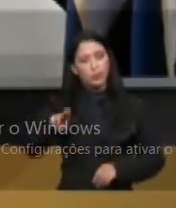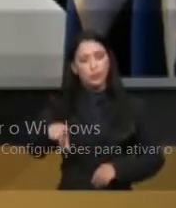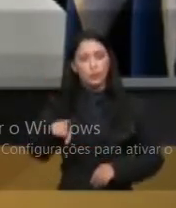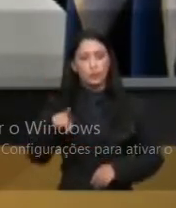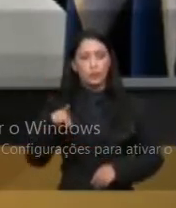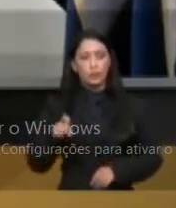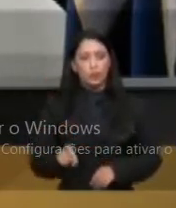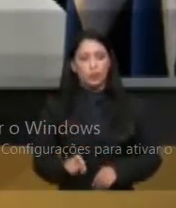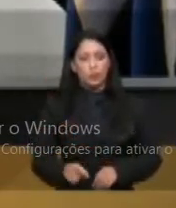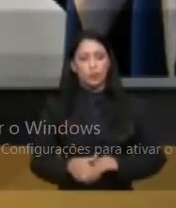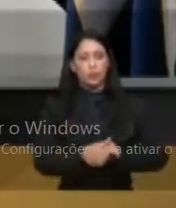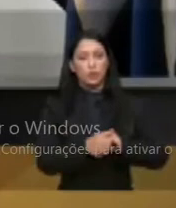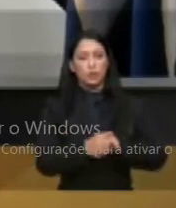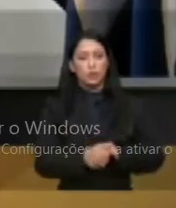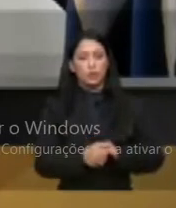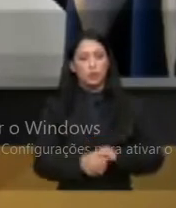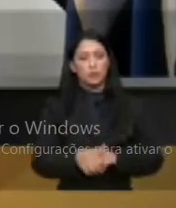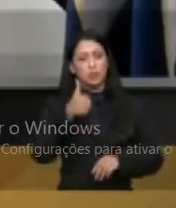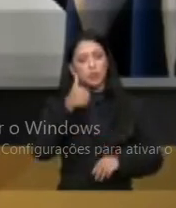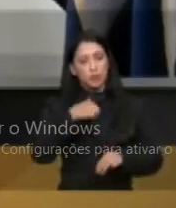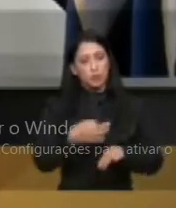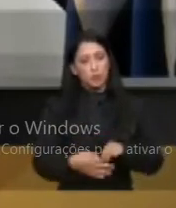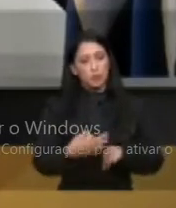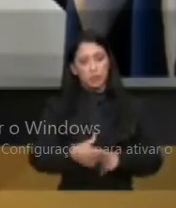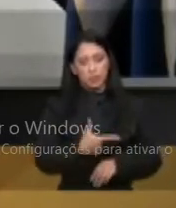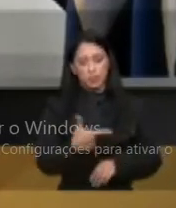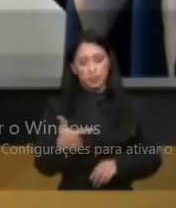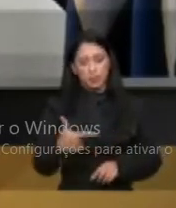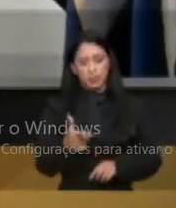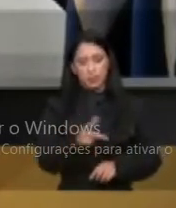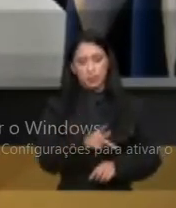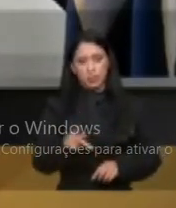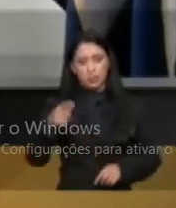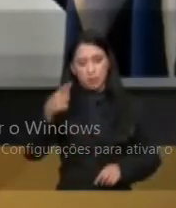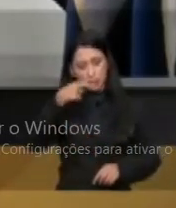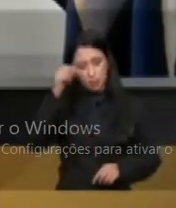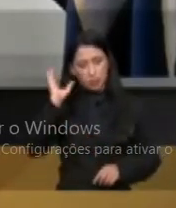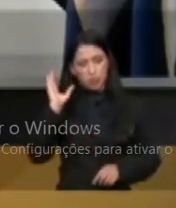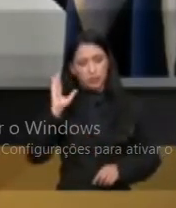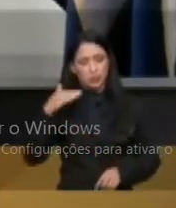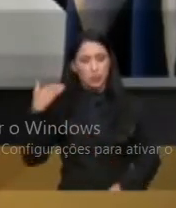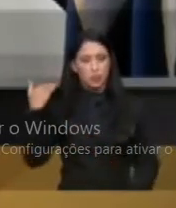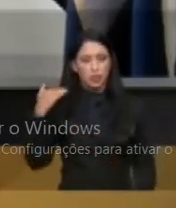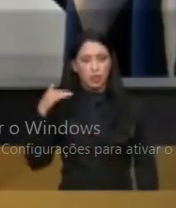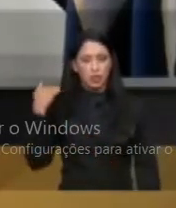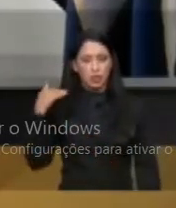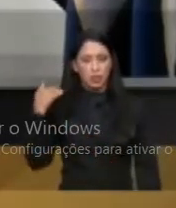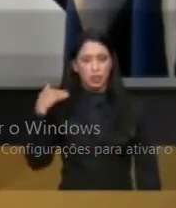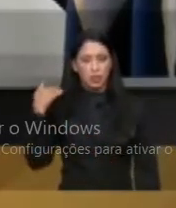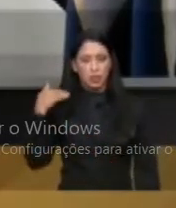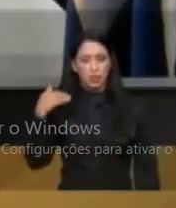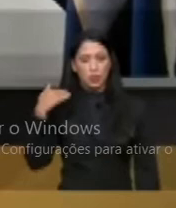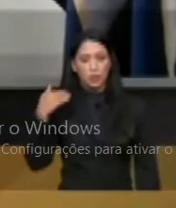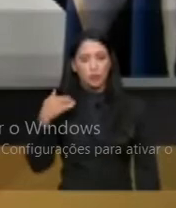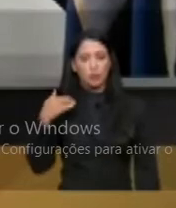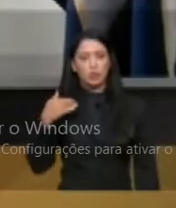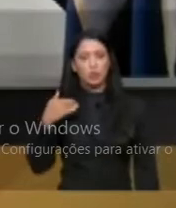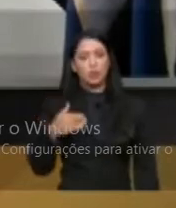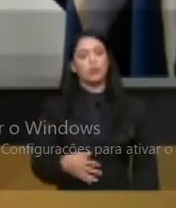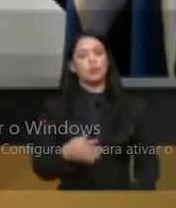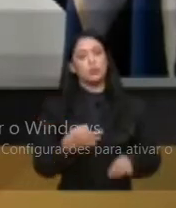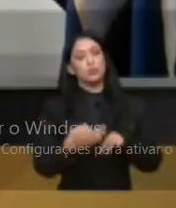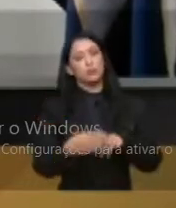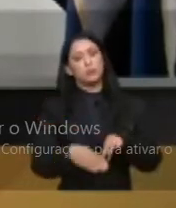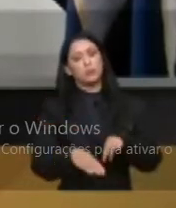ministro Luiz Fux. Cumprimento a eminente ministra Rosa Weber, vice-presidente, a ministra Carmen